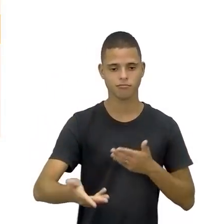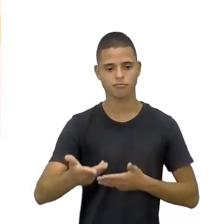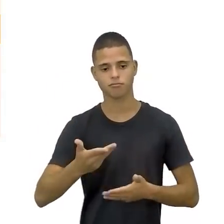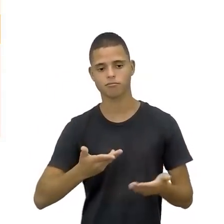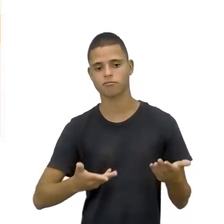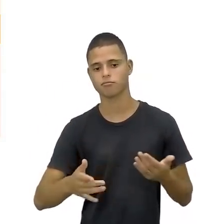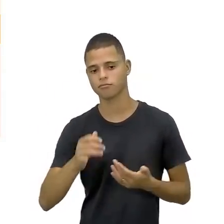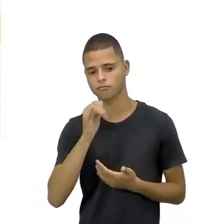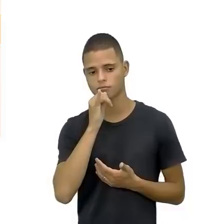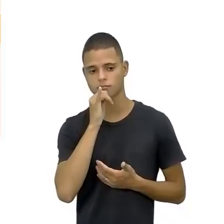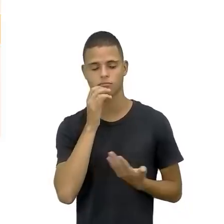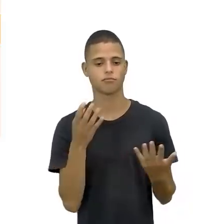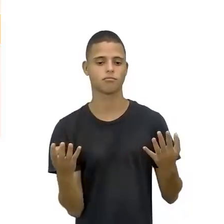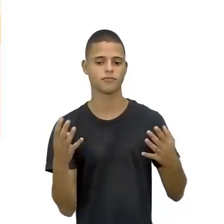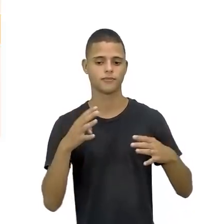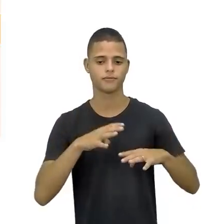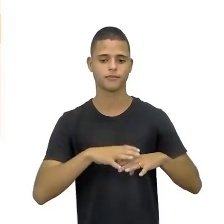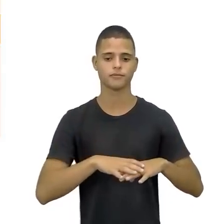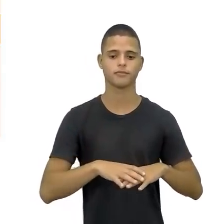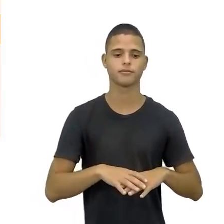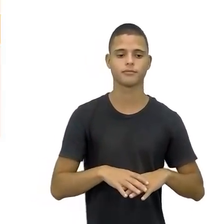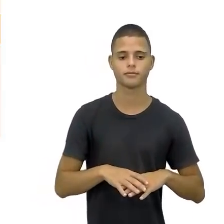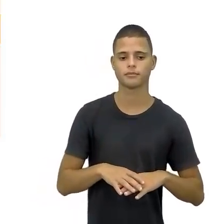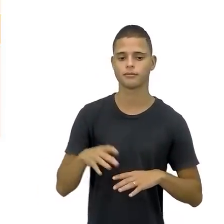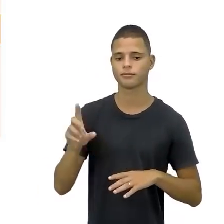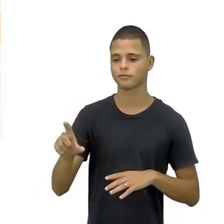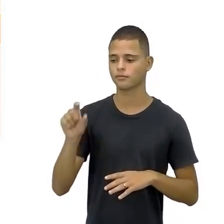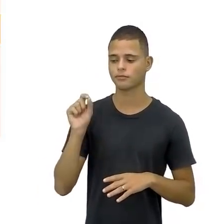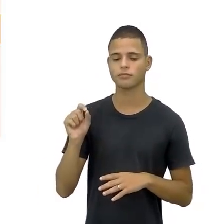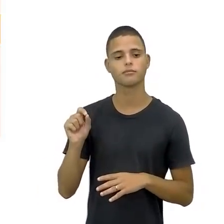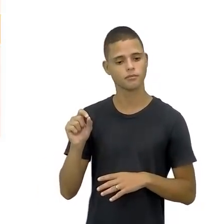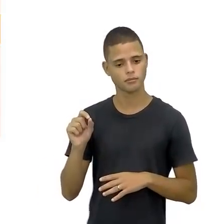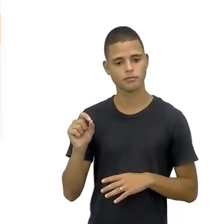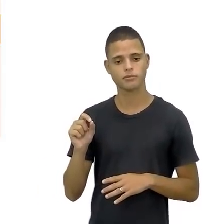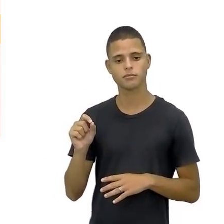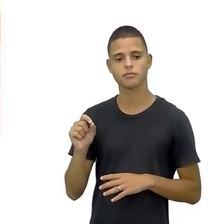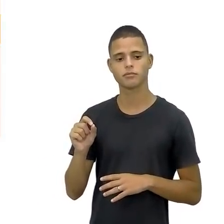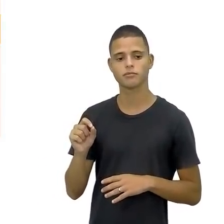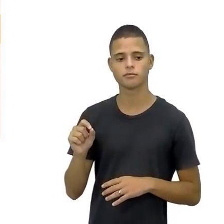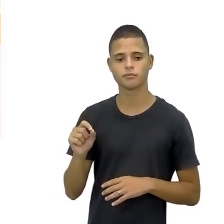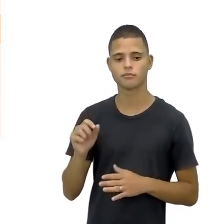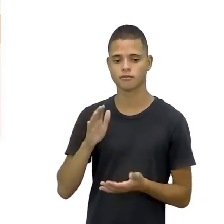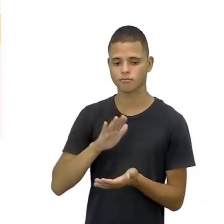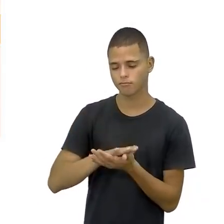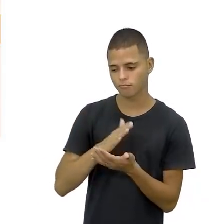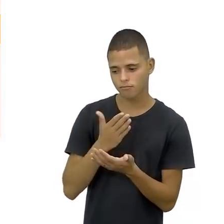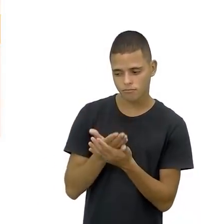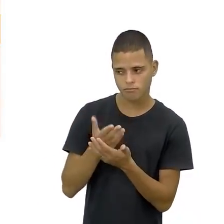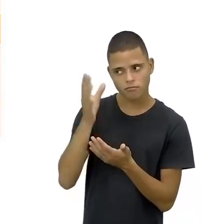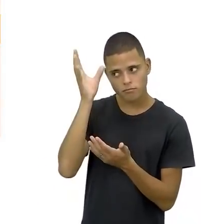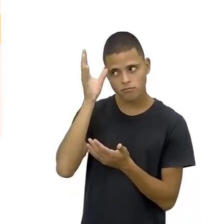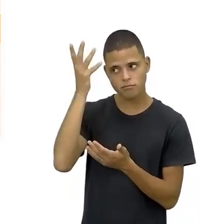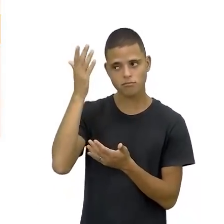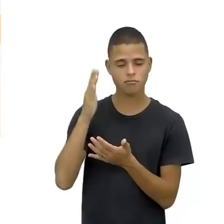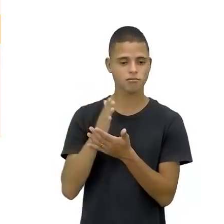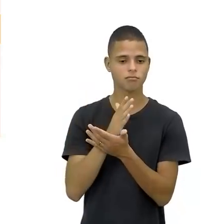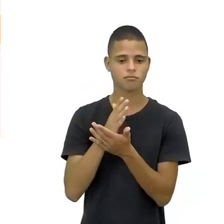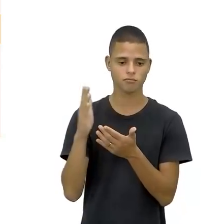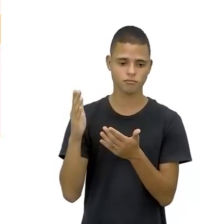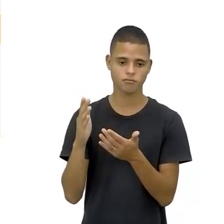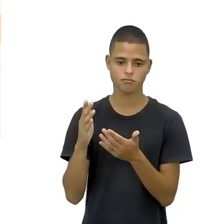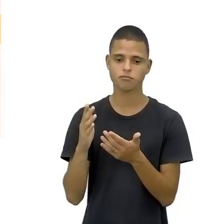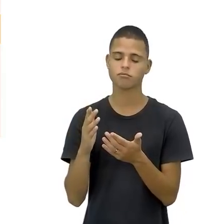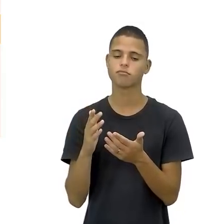por exemplo, na matemática, né, selecionada pela formadora da matemática, é interpretar e resolver situações que